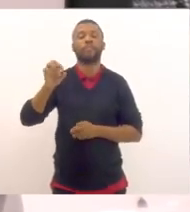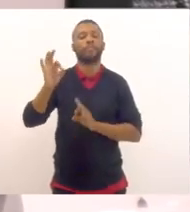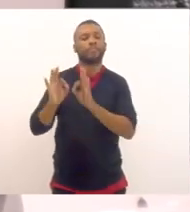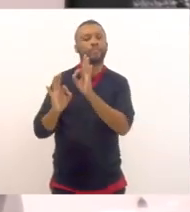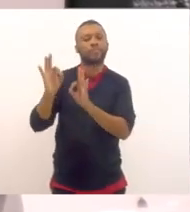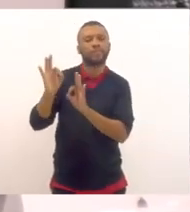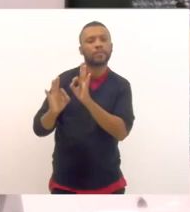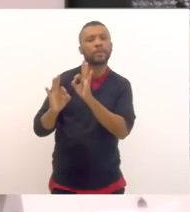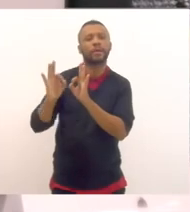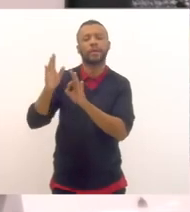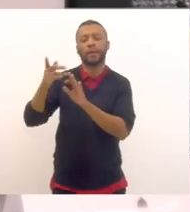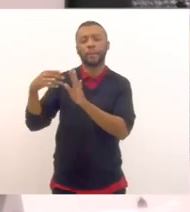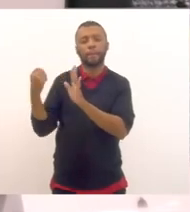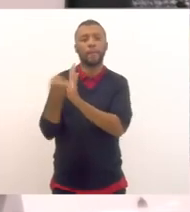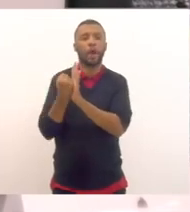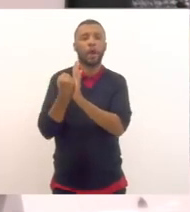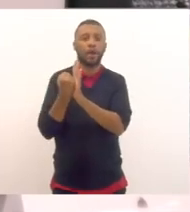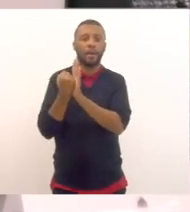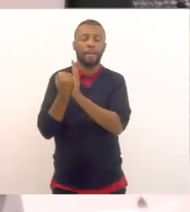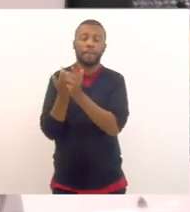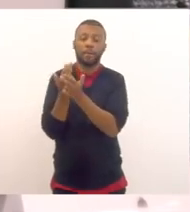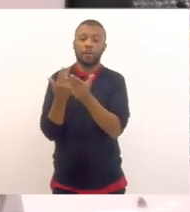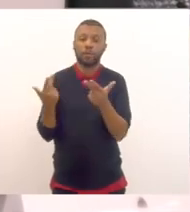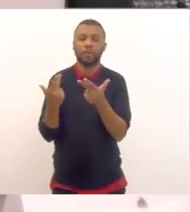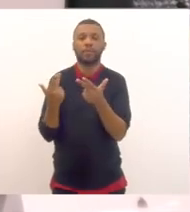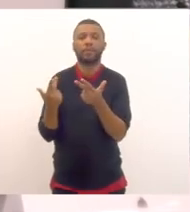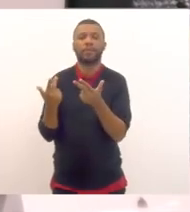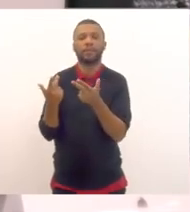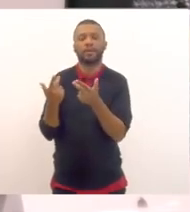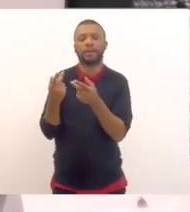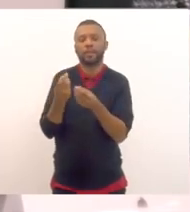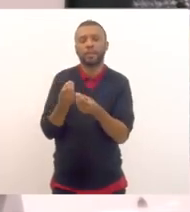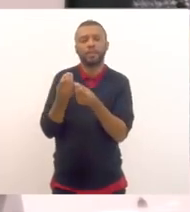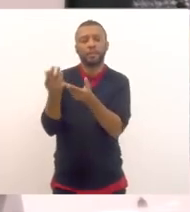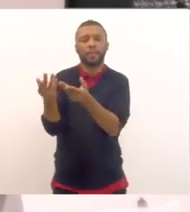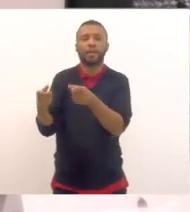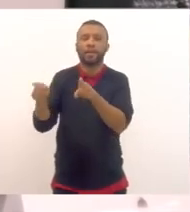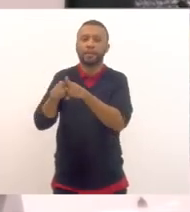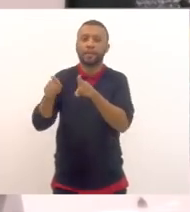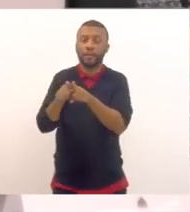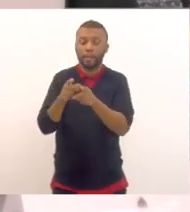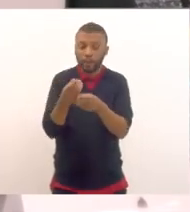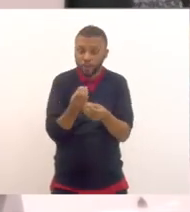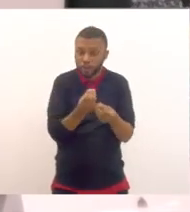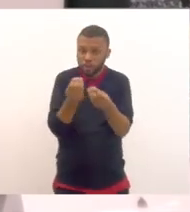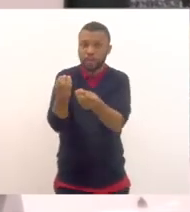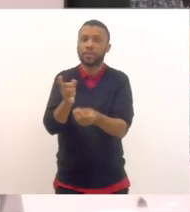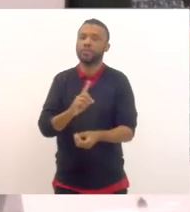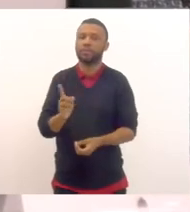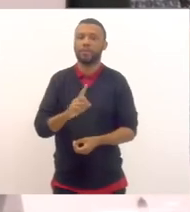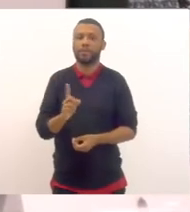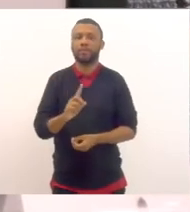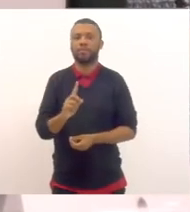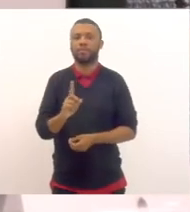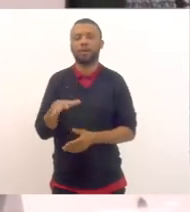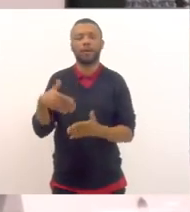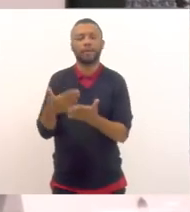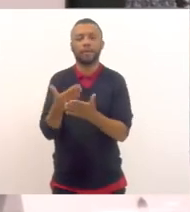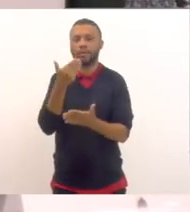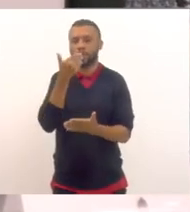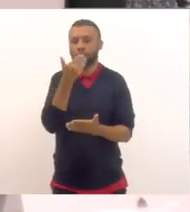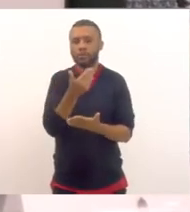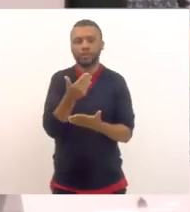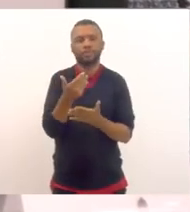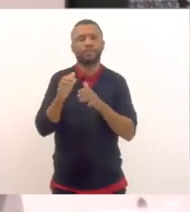pelos bens concedidos e também pelos bens não concedidos até a já pedi